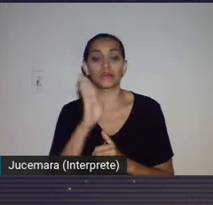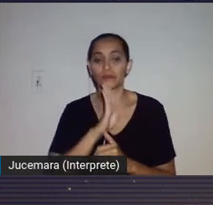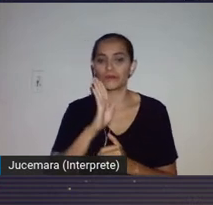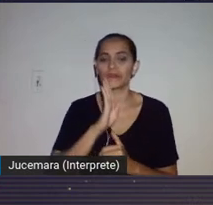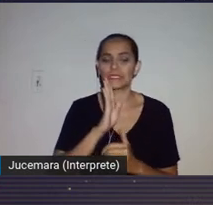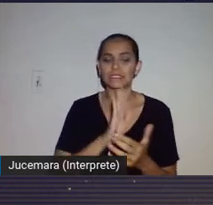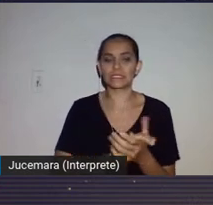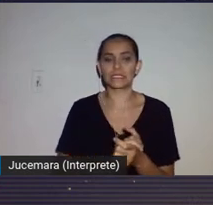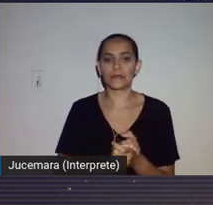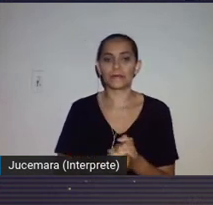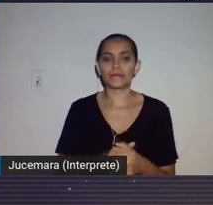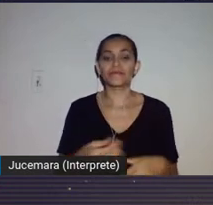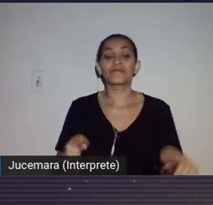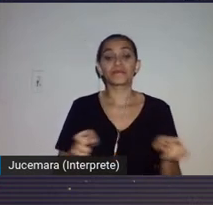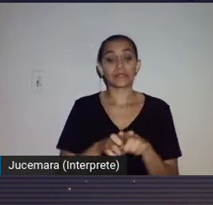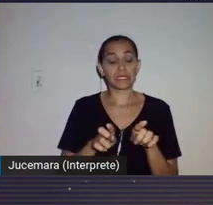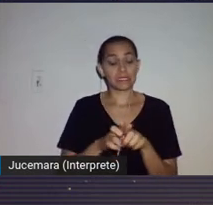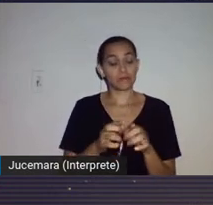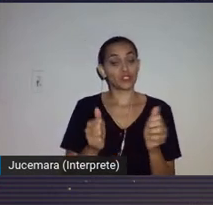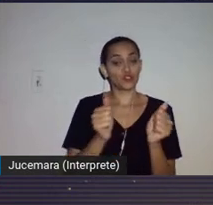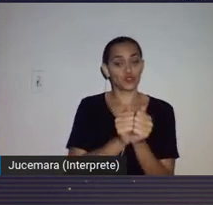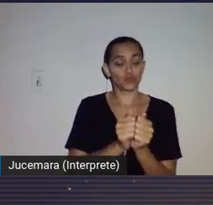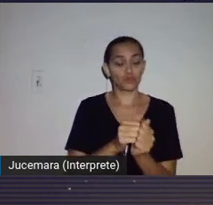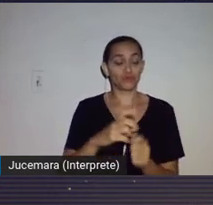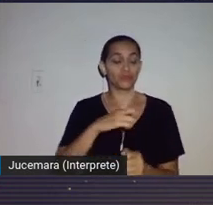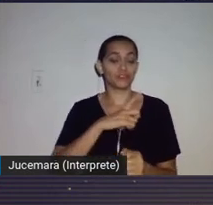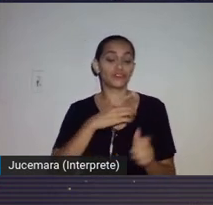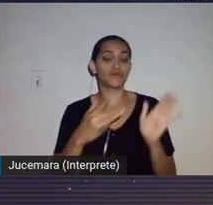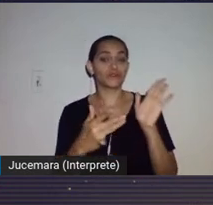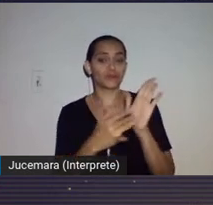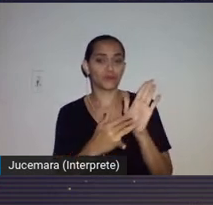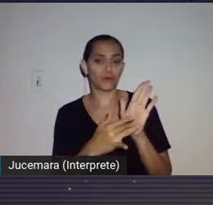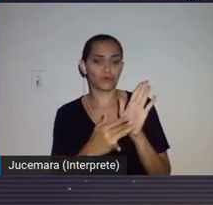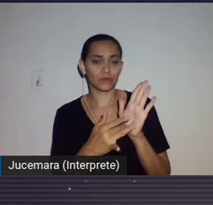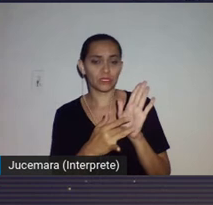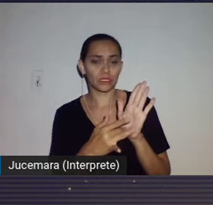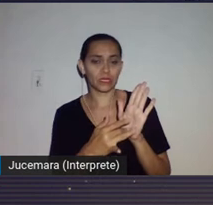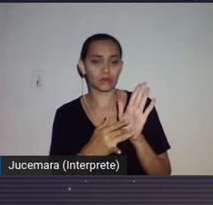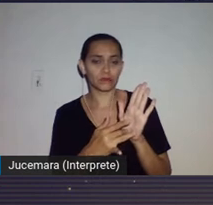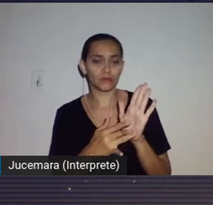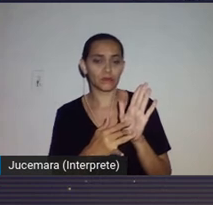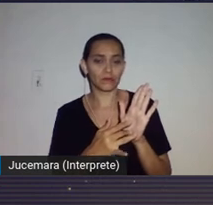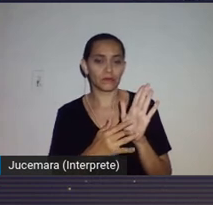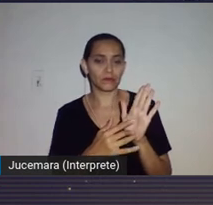paralelo, eu recebi o contato de alguém da DeepMind para fazer estágio